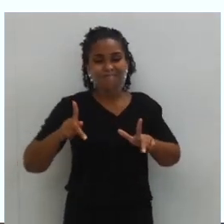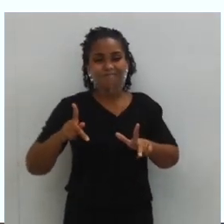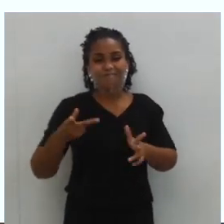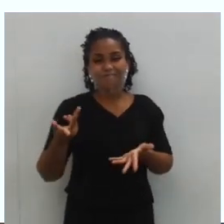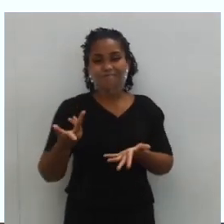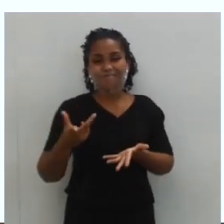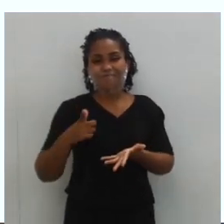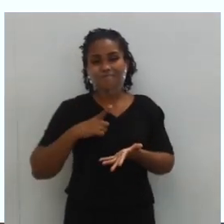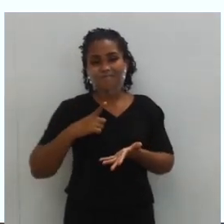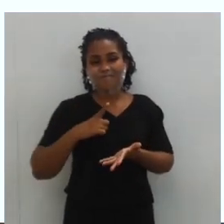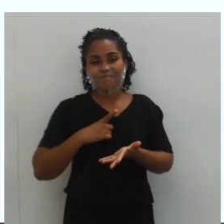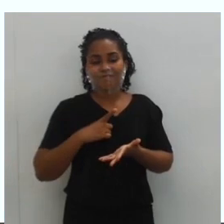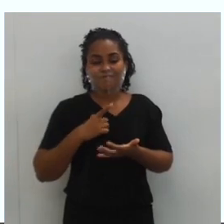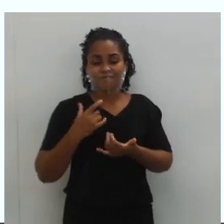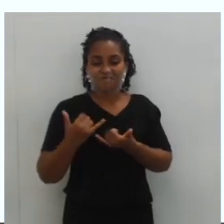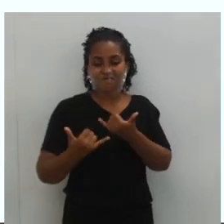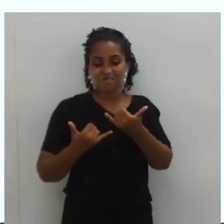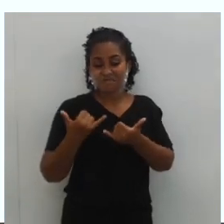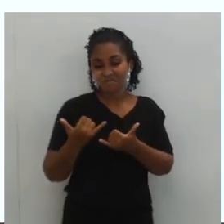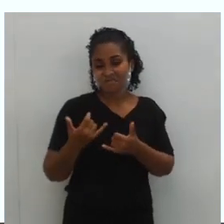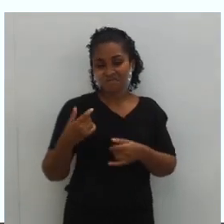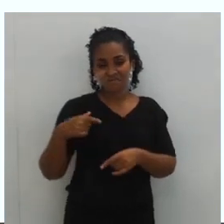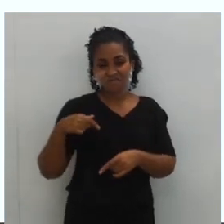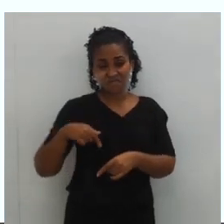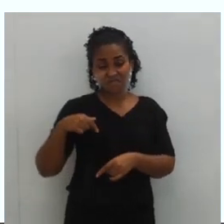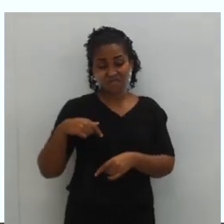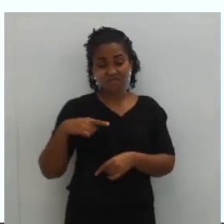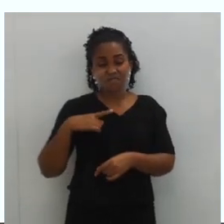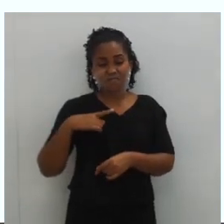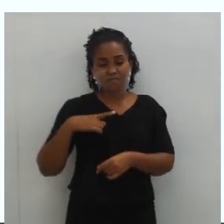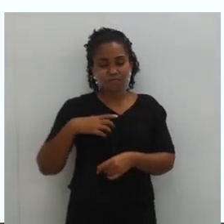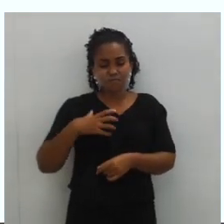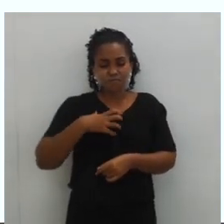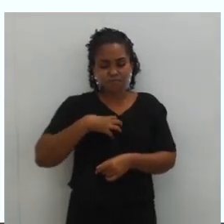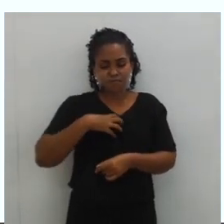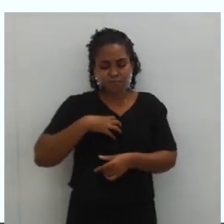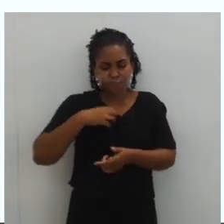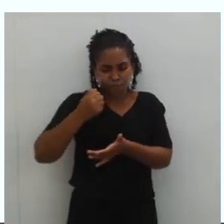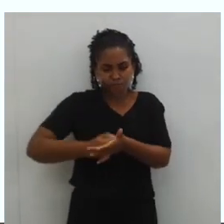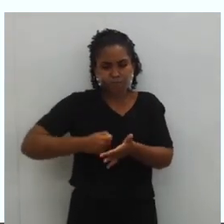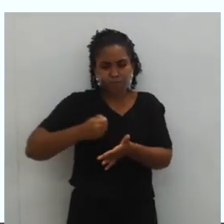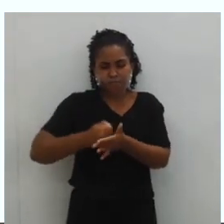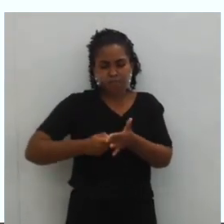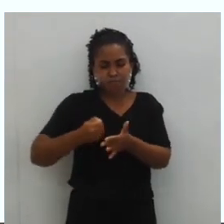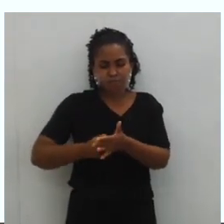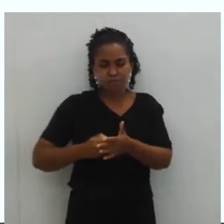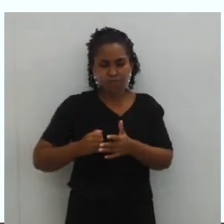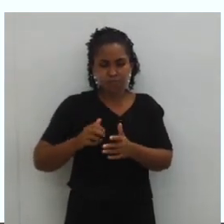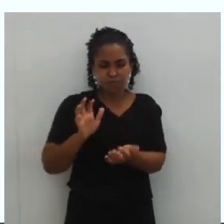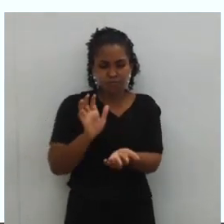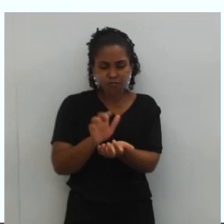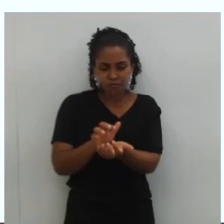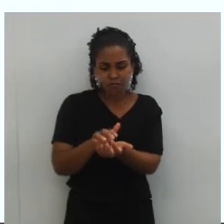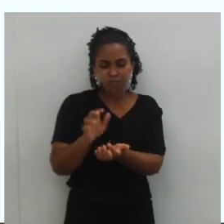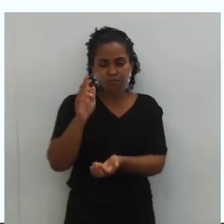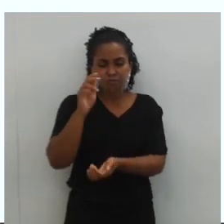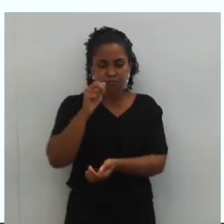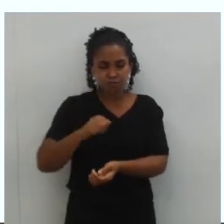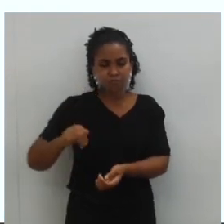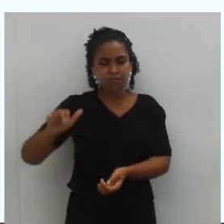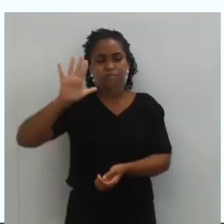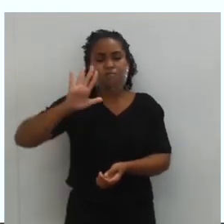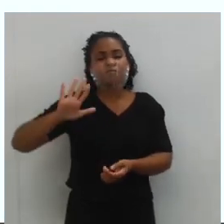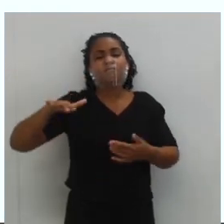assim, ninguém venha brincar, tirando, porque nós tem um sentido de resistência, né, nordestina,